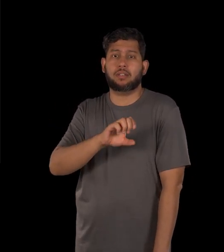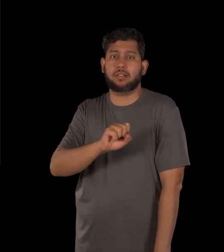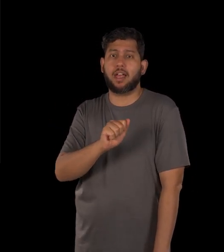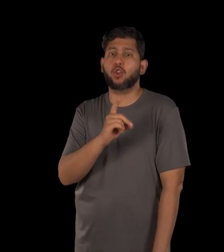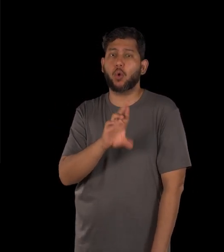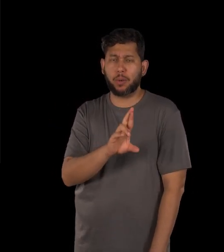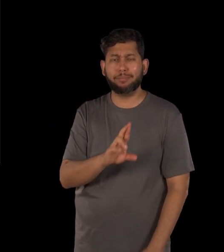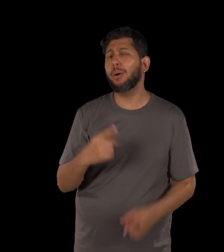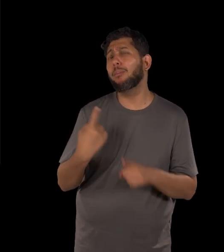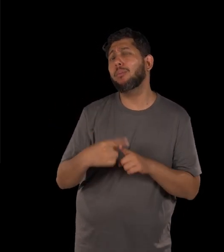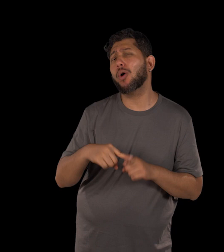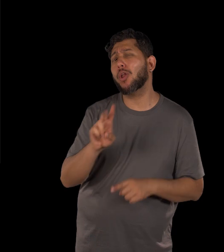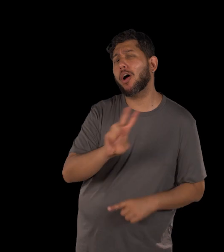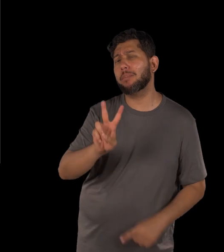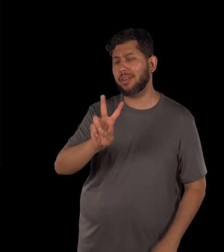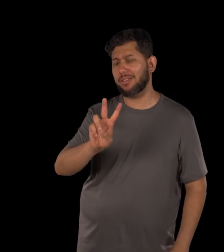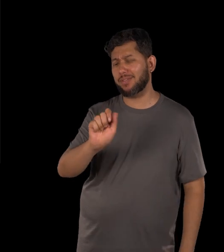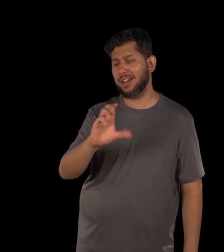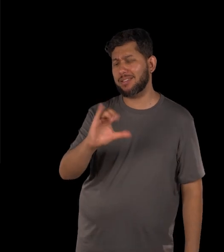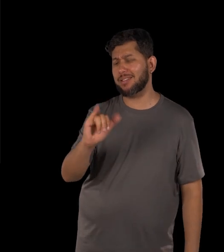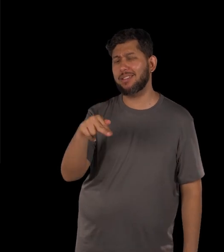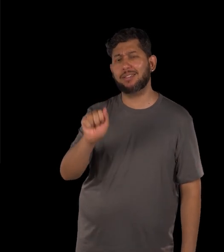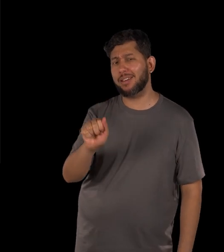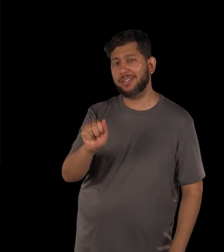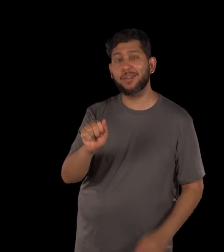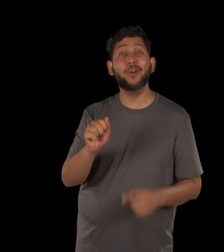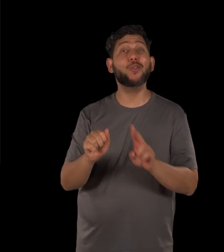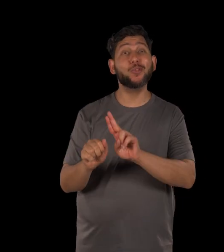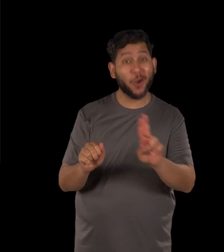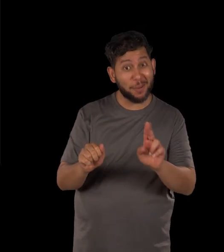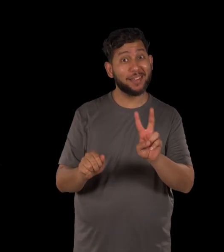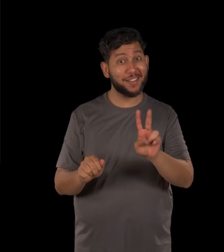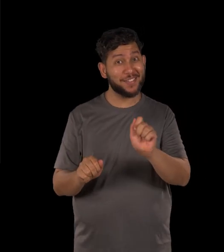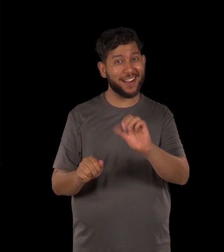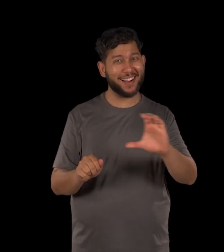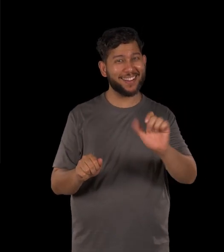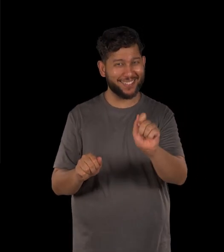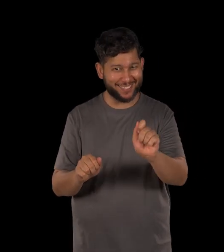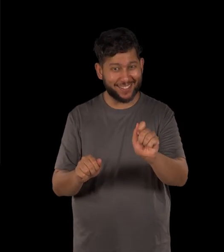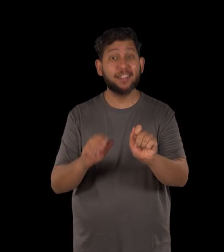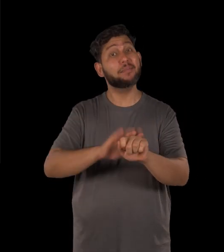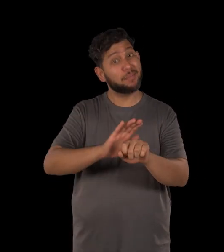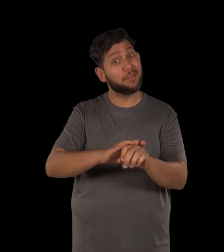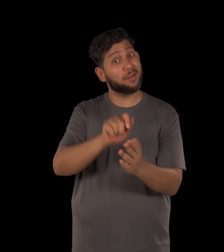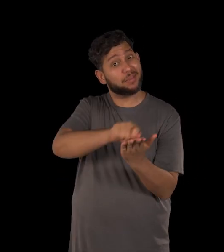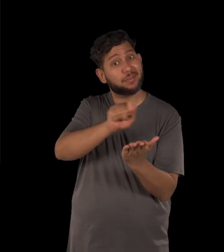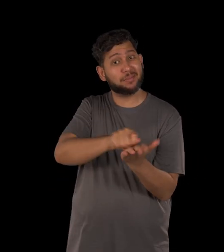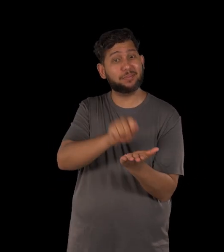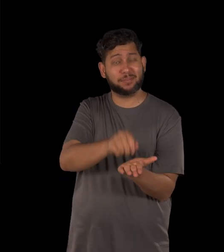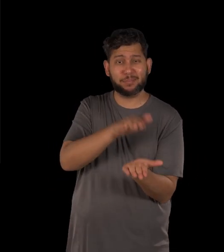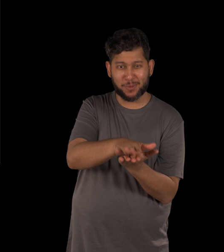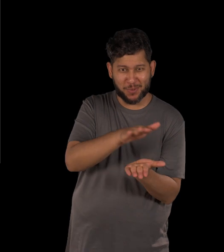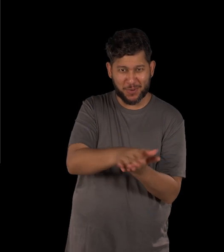vacina. Derivado do latim vacca, que significa vaca, no ano seguinte, Jenner publicou seu estudo no